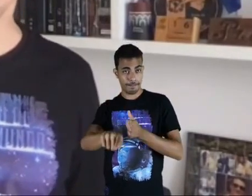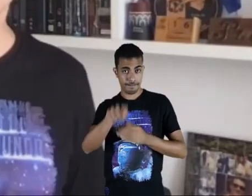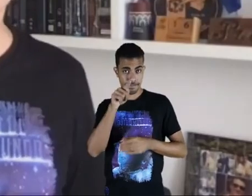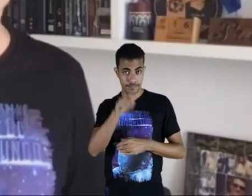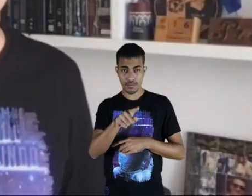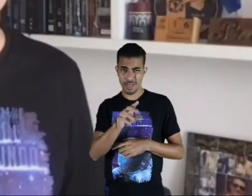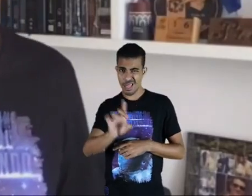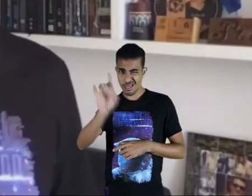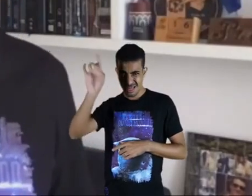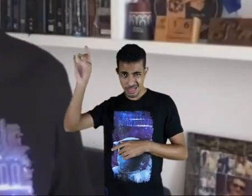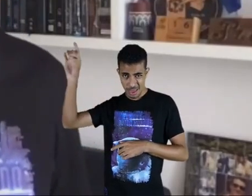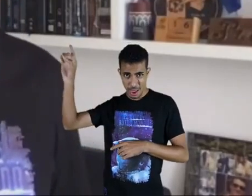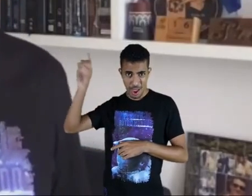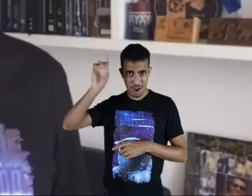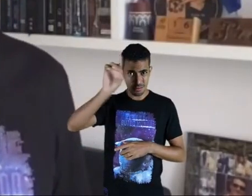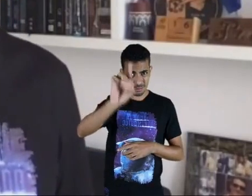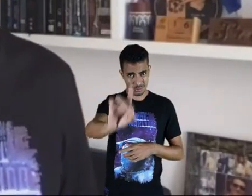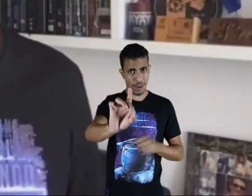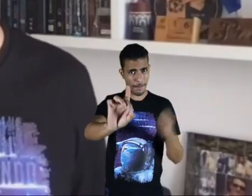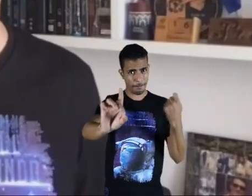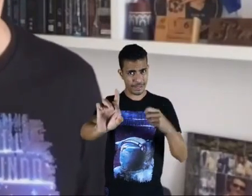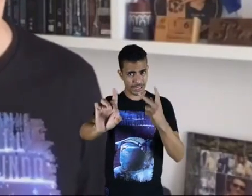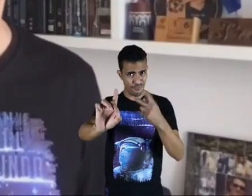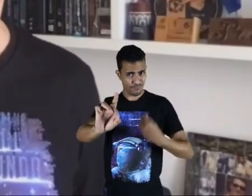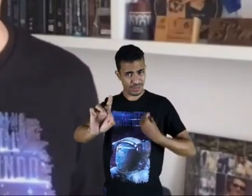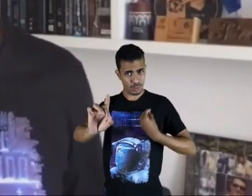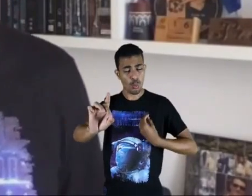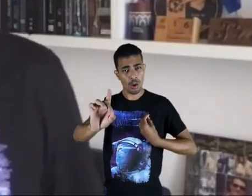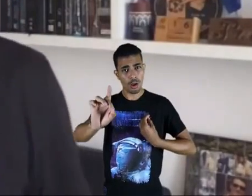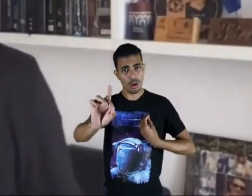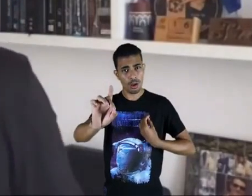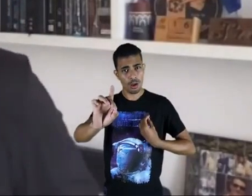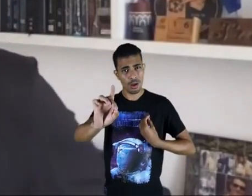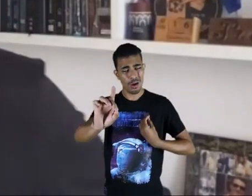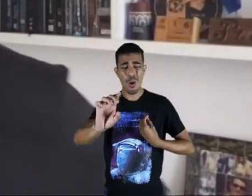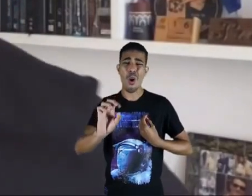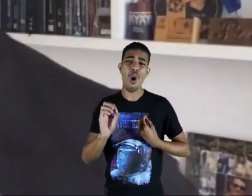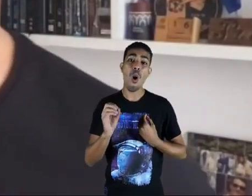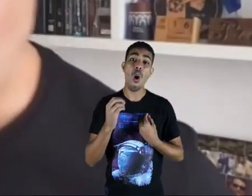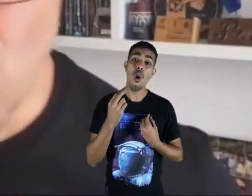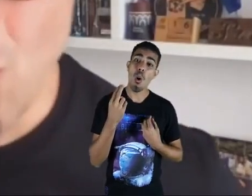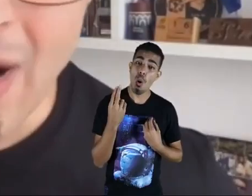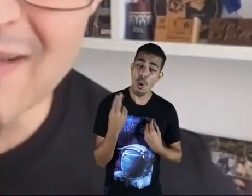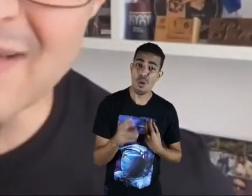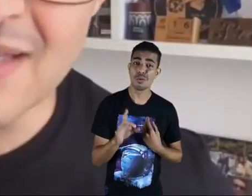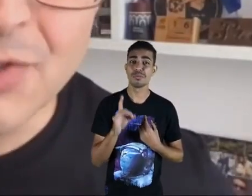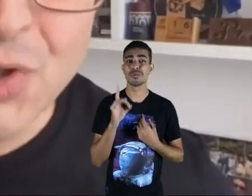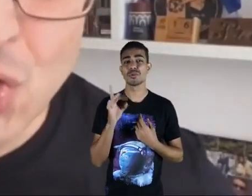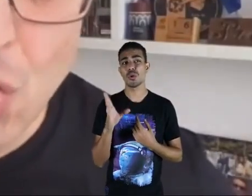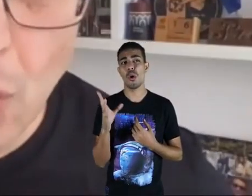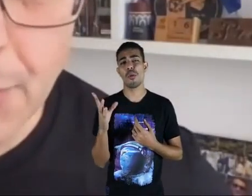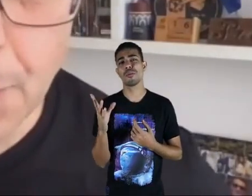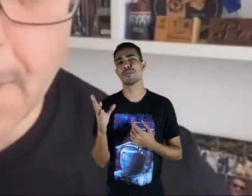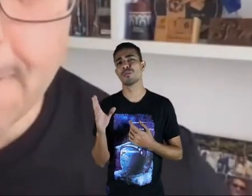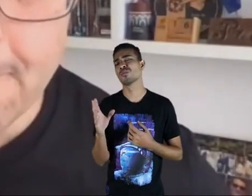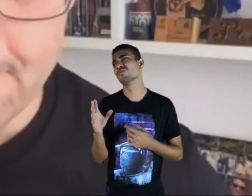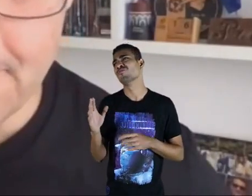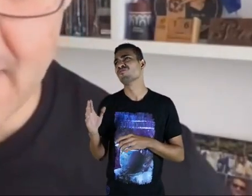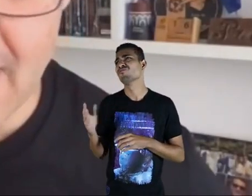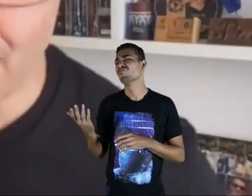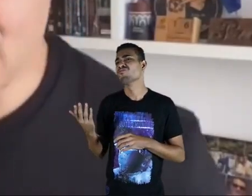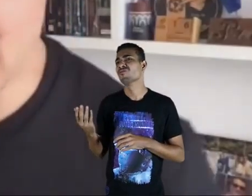é necessário na sua vida ou ele somente é um